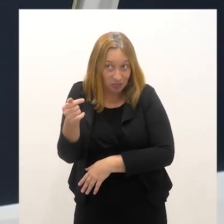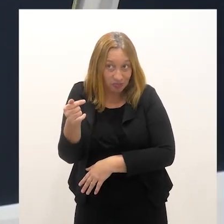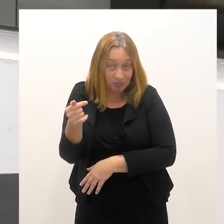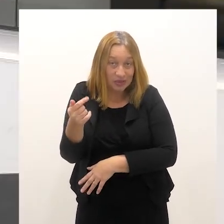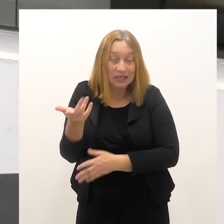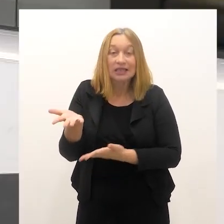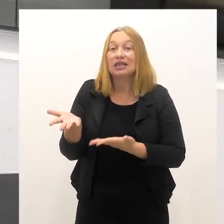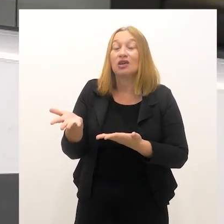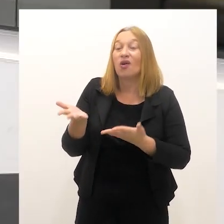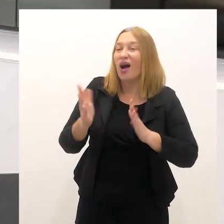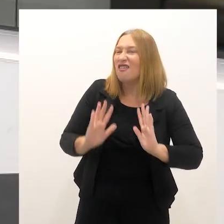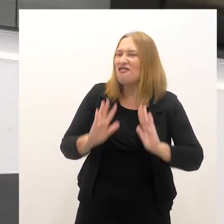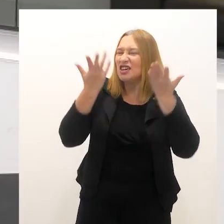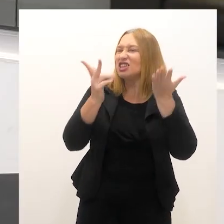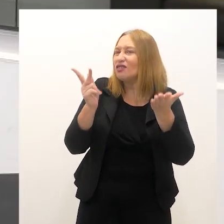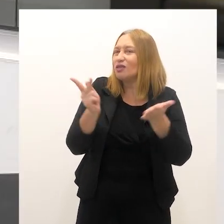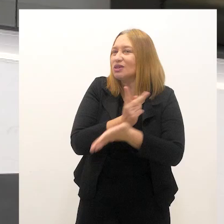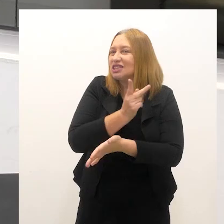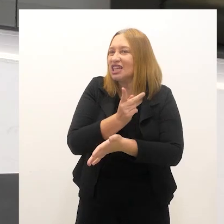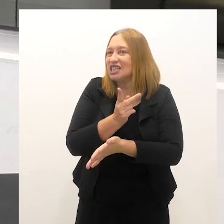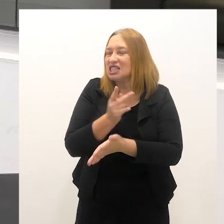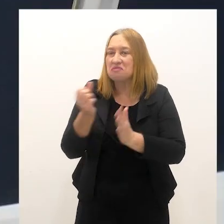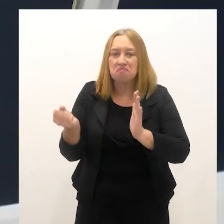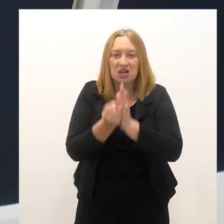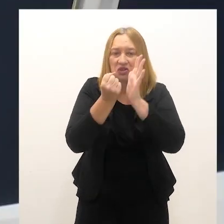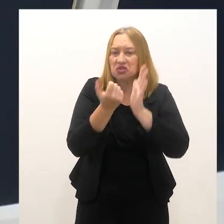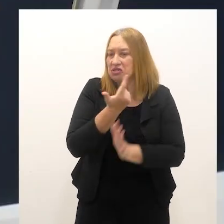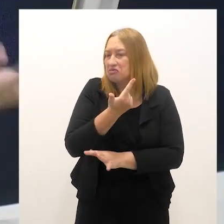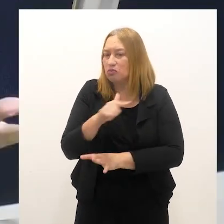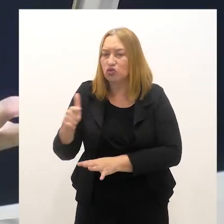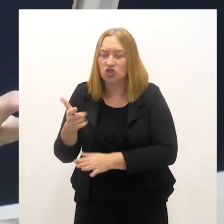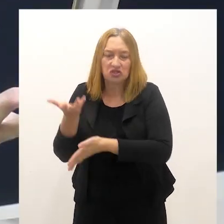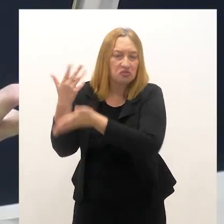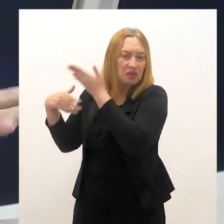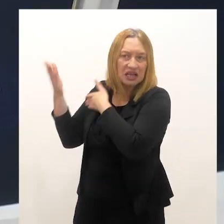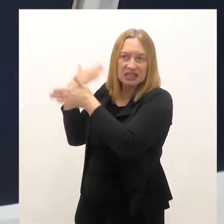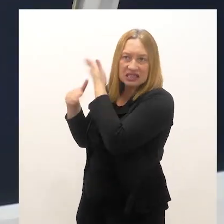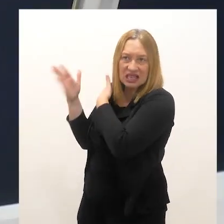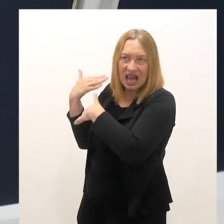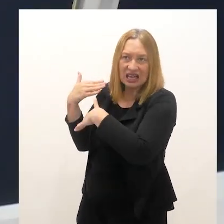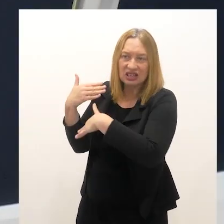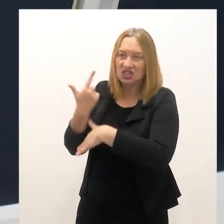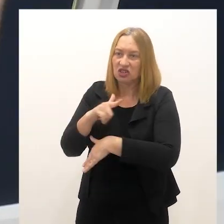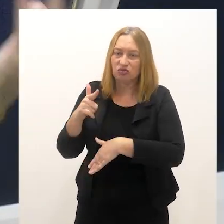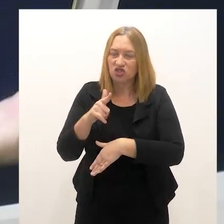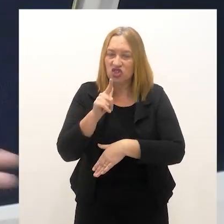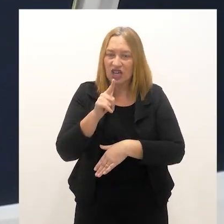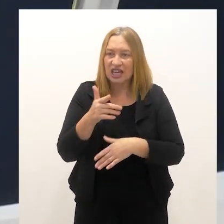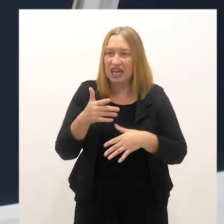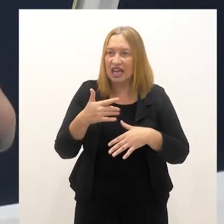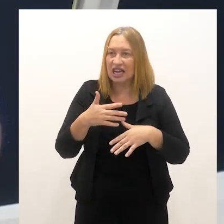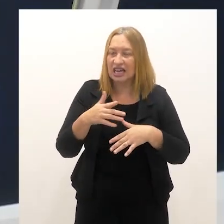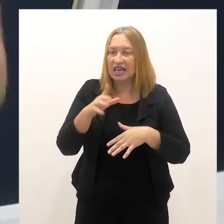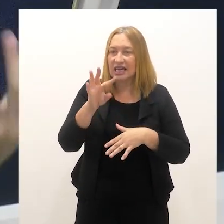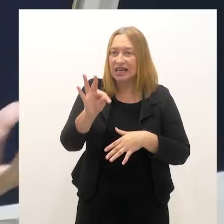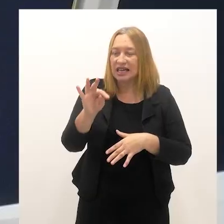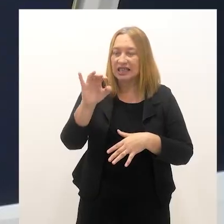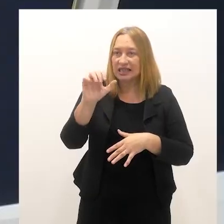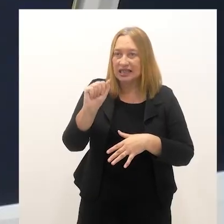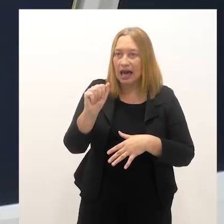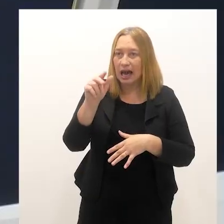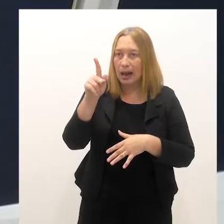2017. E o evento estava acontecendo sem patrocínio na época, não tinha aquela coisa do tapete vermelho